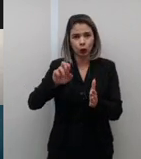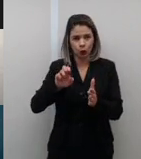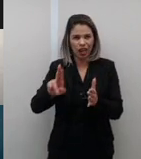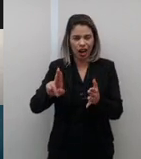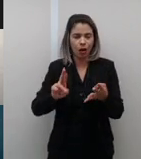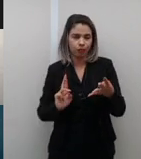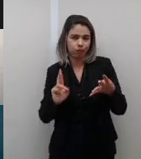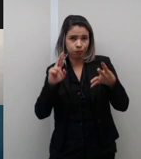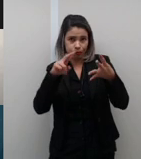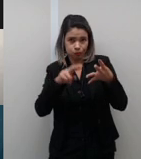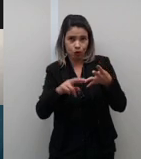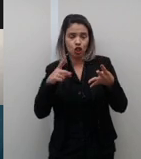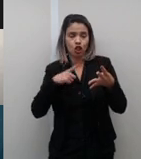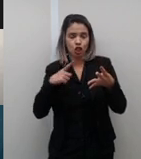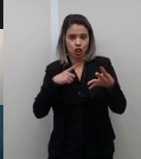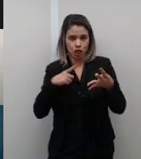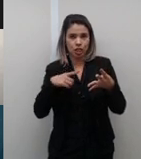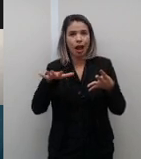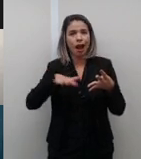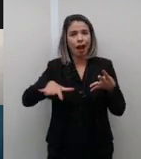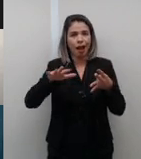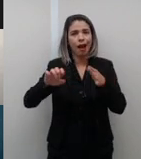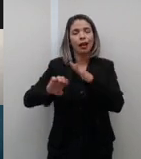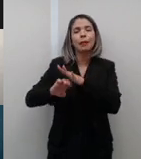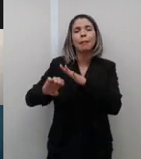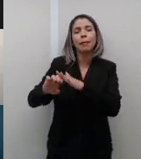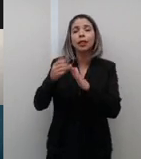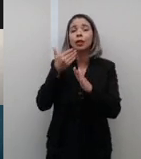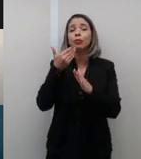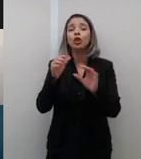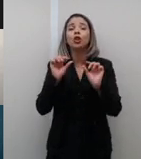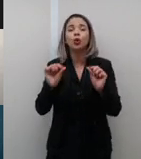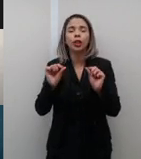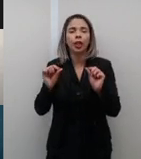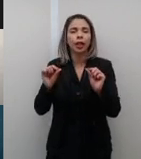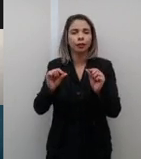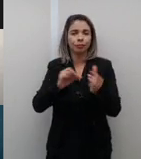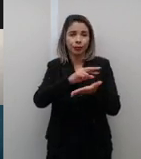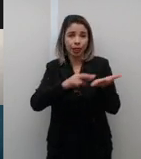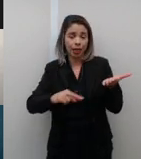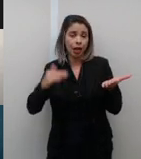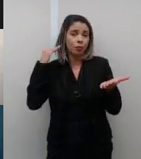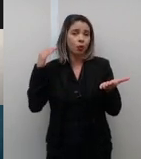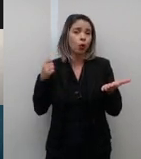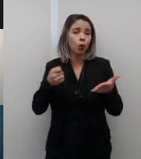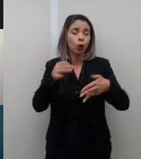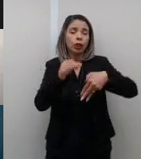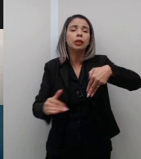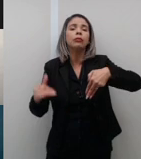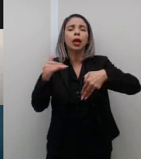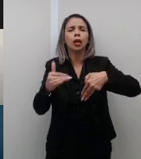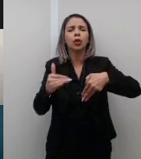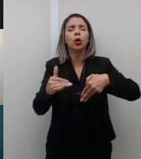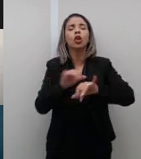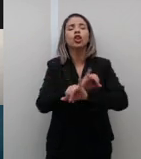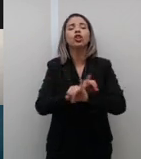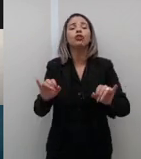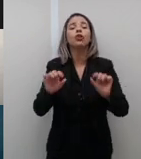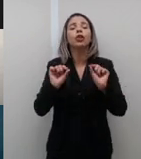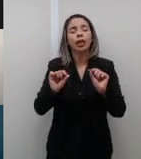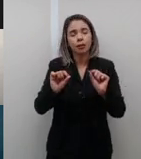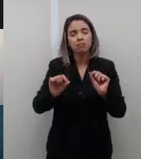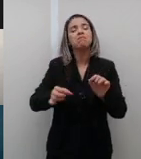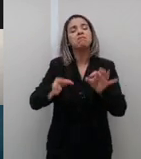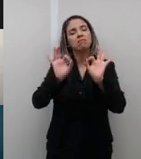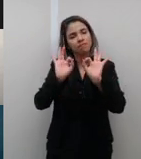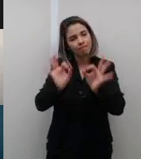parte credora, em segunda instância, a desembargadora relatora monocraticamente confirma essa decisão, beneficiando, portanto,